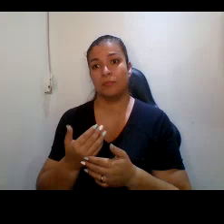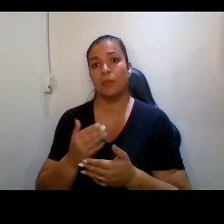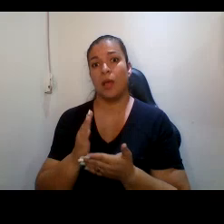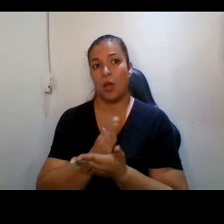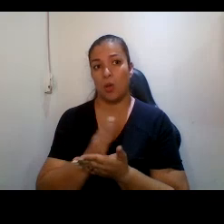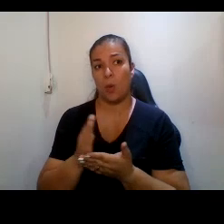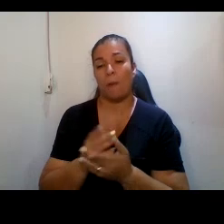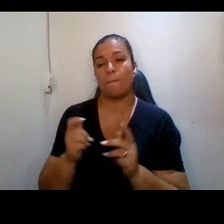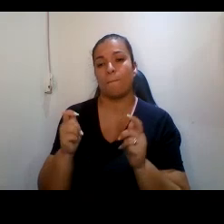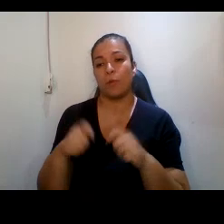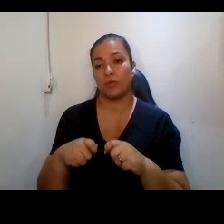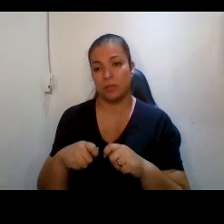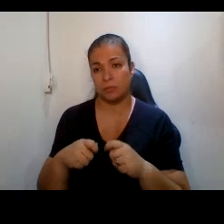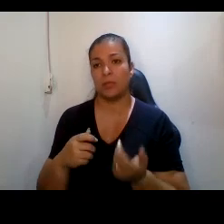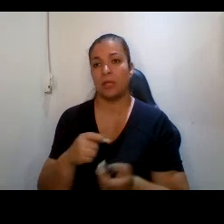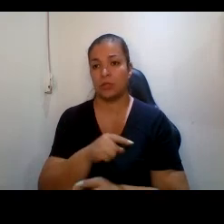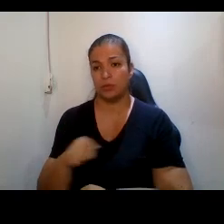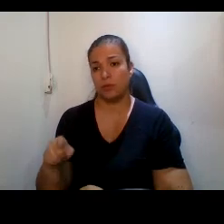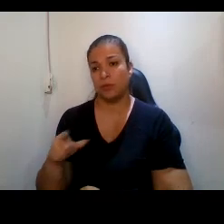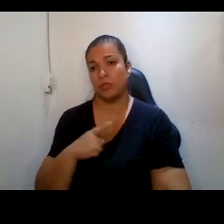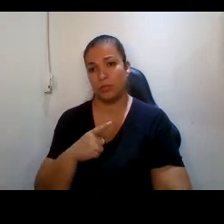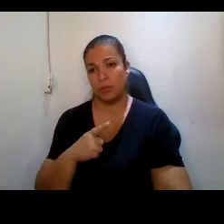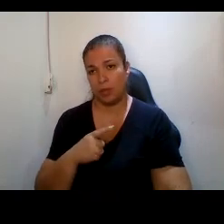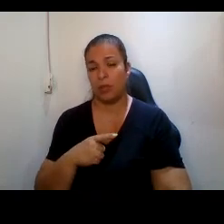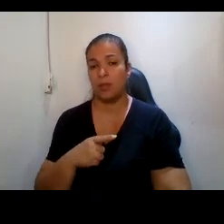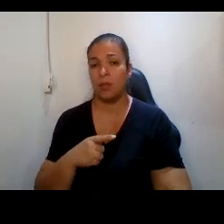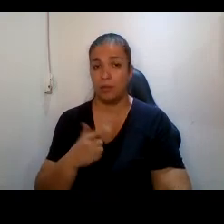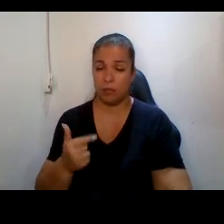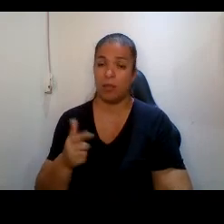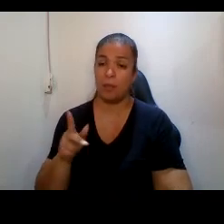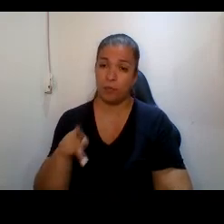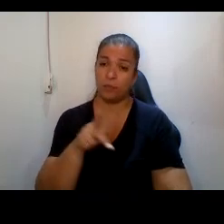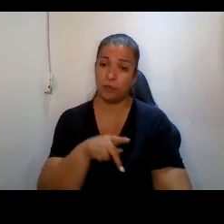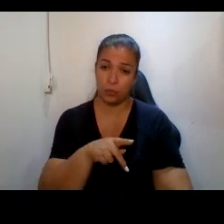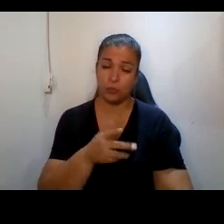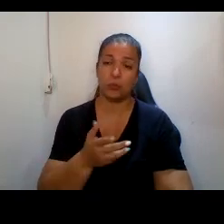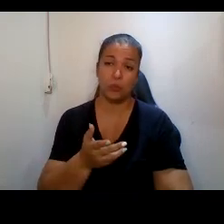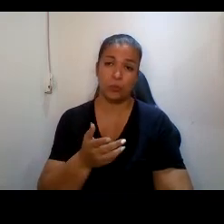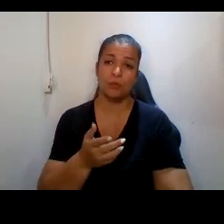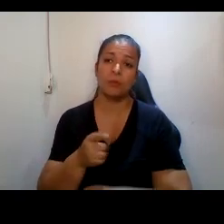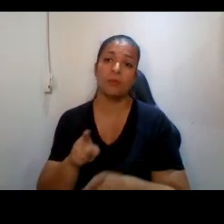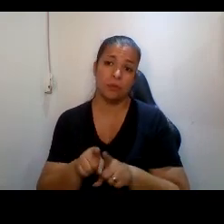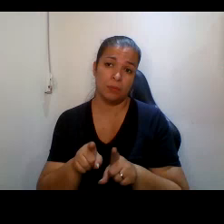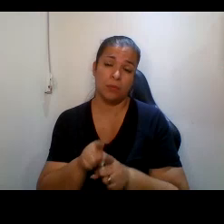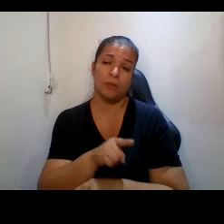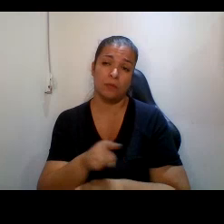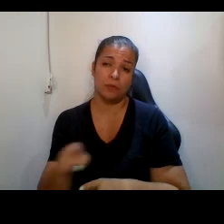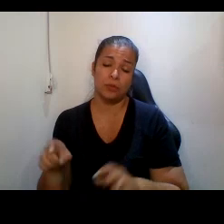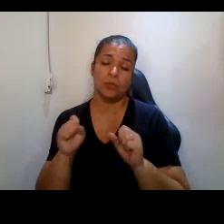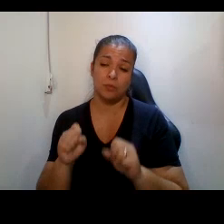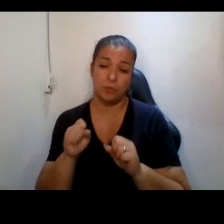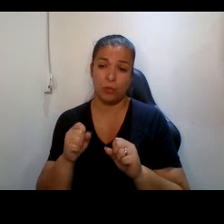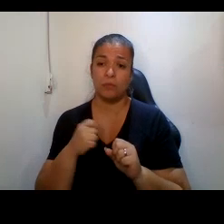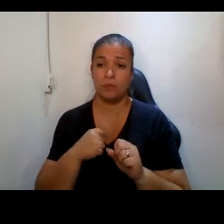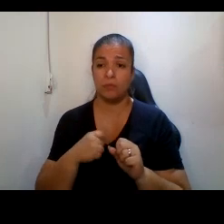possibilidades que vocês têm, além de serem docentes, né? Vocês podem também fazer revisão